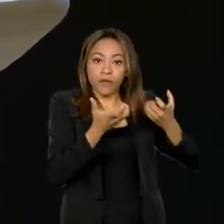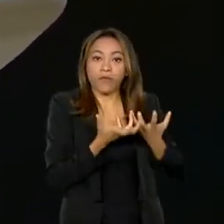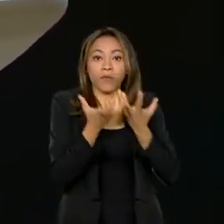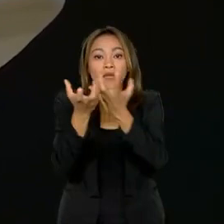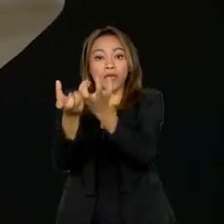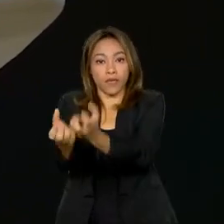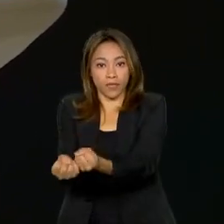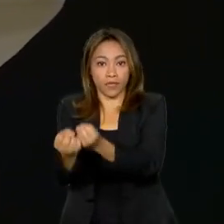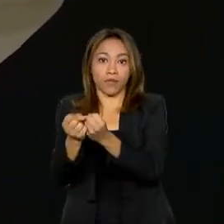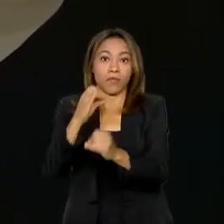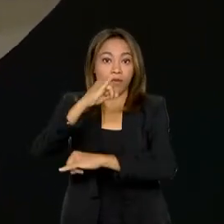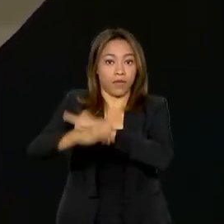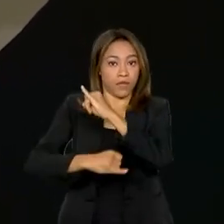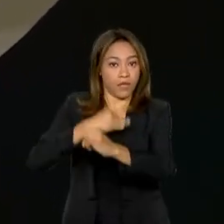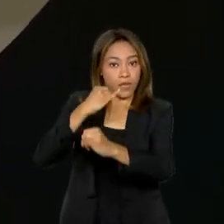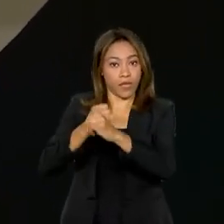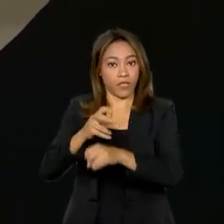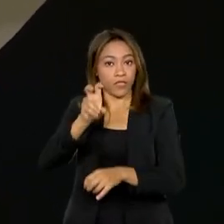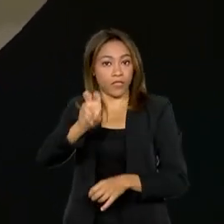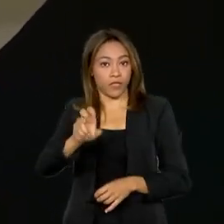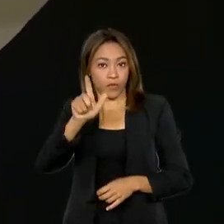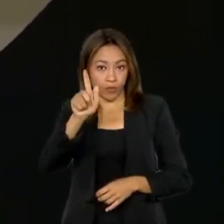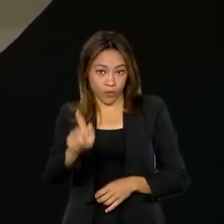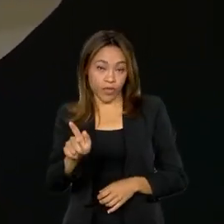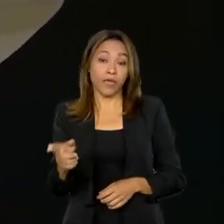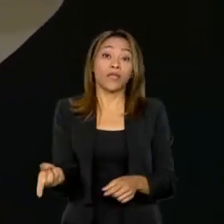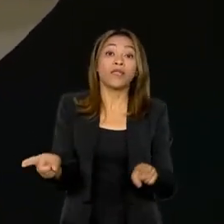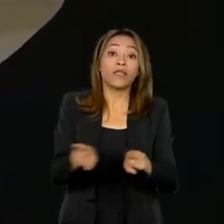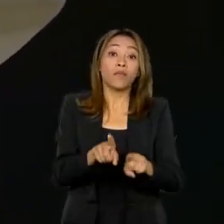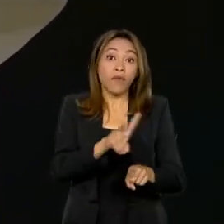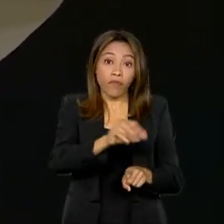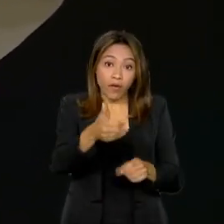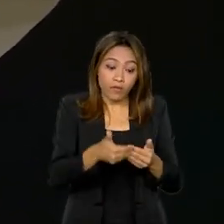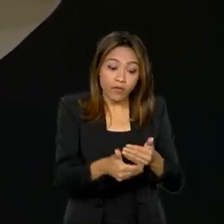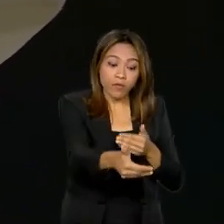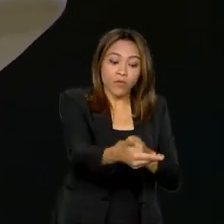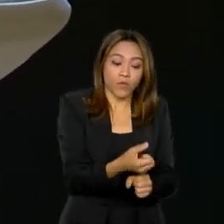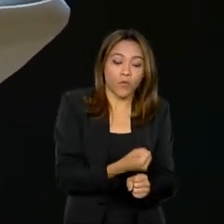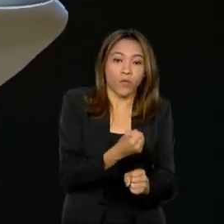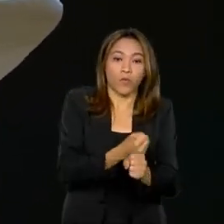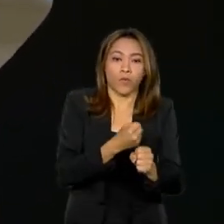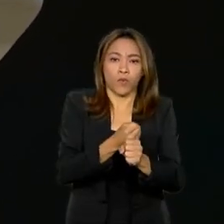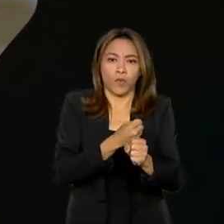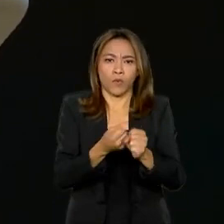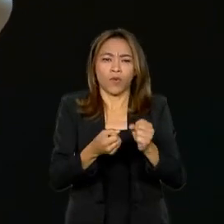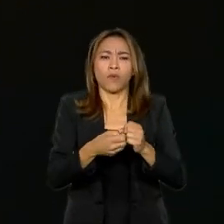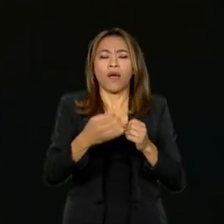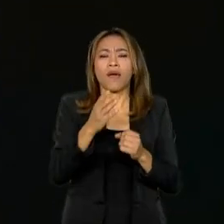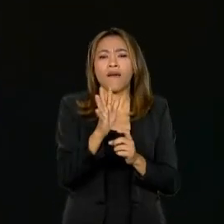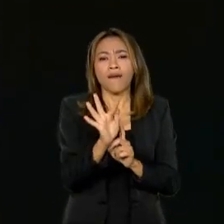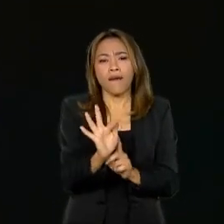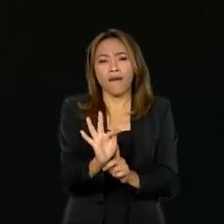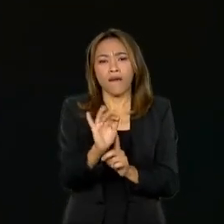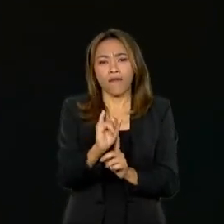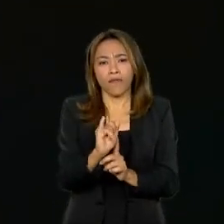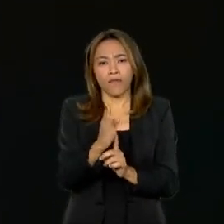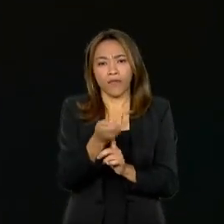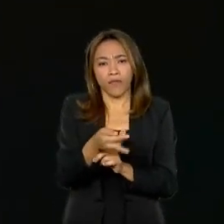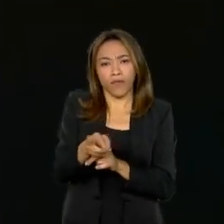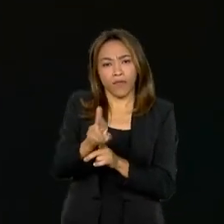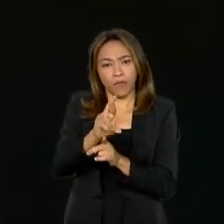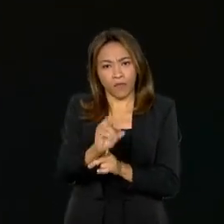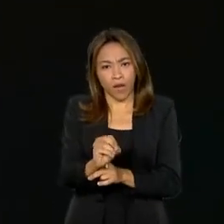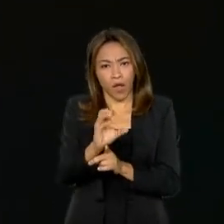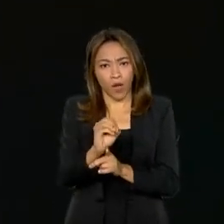Além disso, será implantada a rede de fibra ótica e levada a infraestrutura de TV digital para 15 municípios que